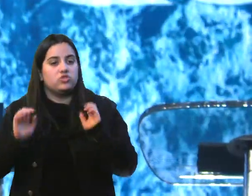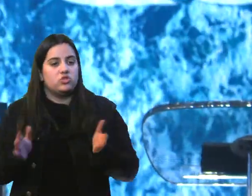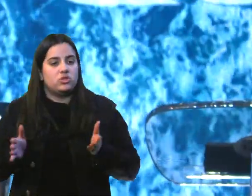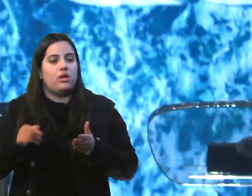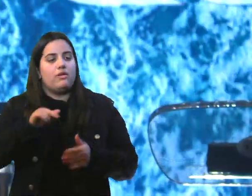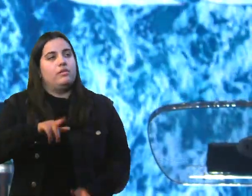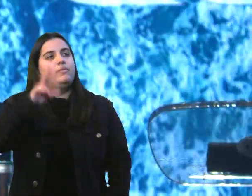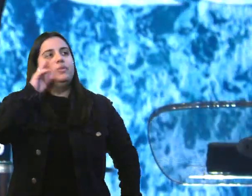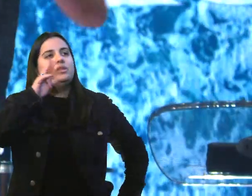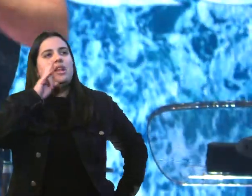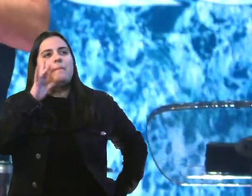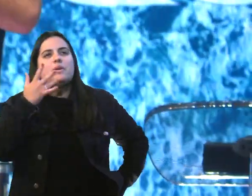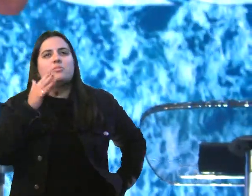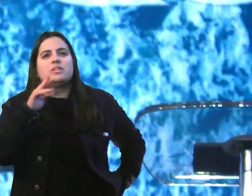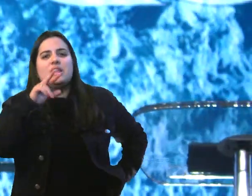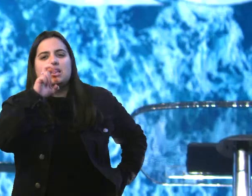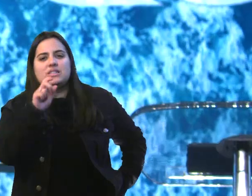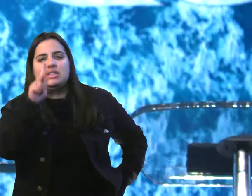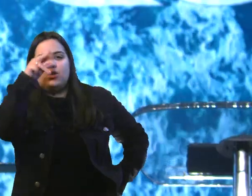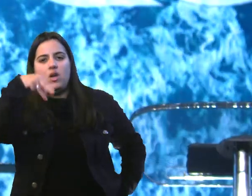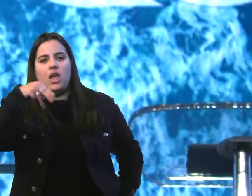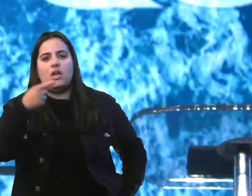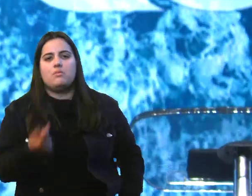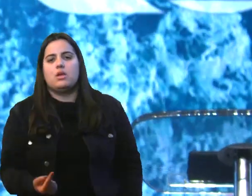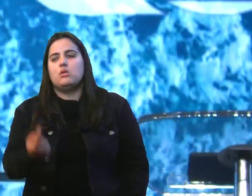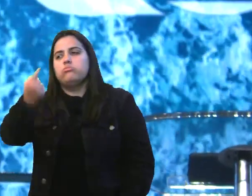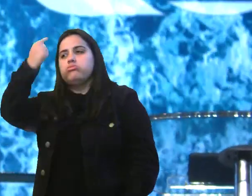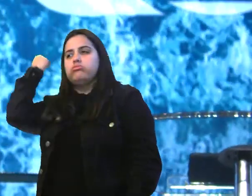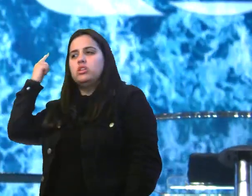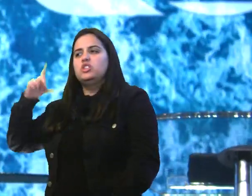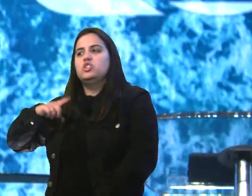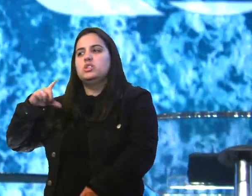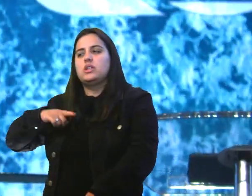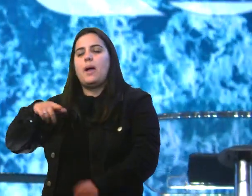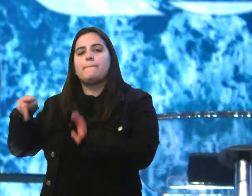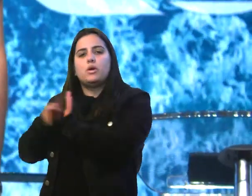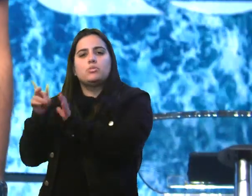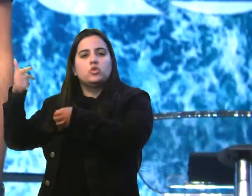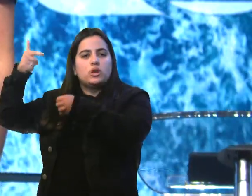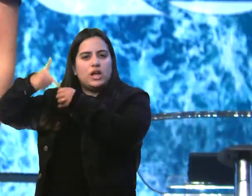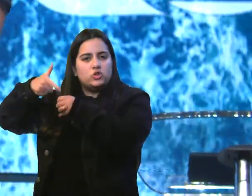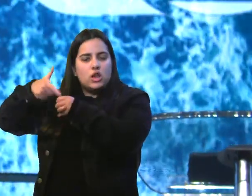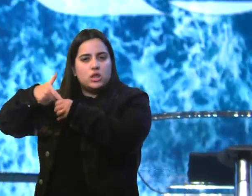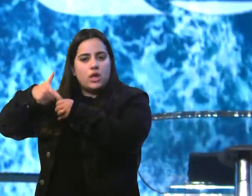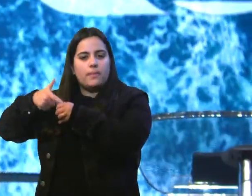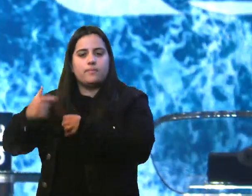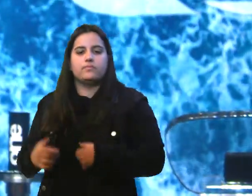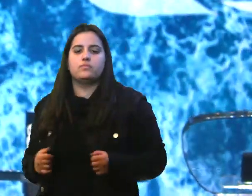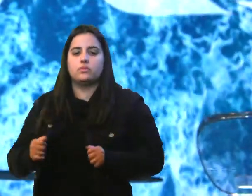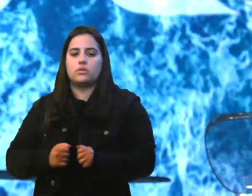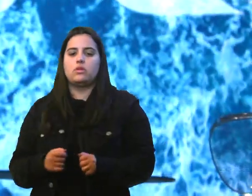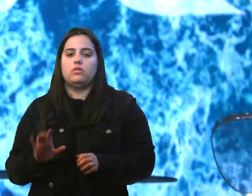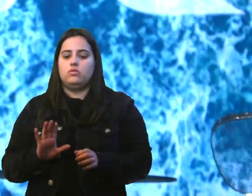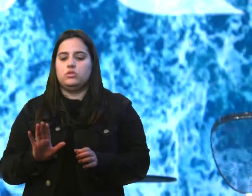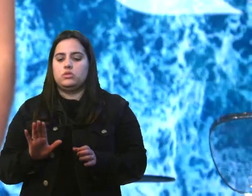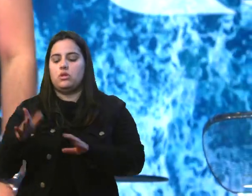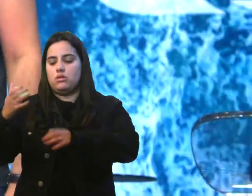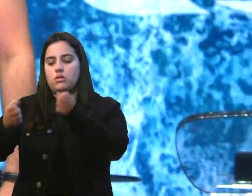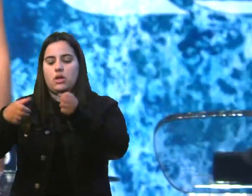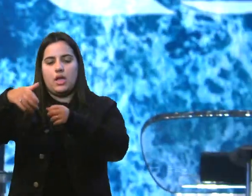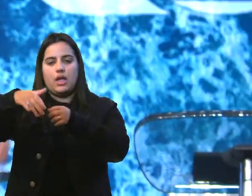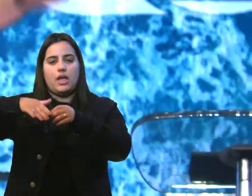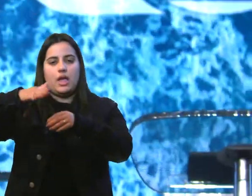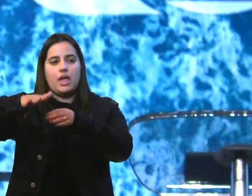Você lembra que há uns 5 km atrás tinha passado um posto Shell. Você fecha o